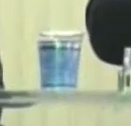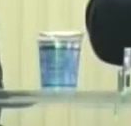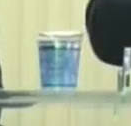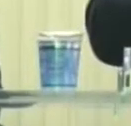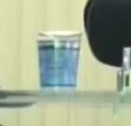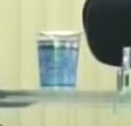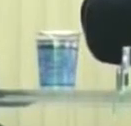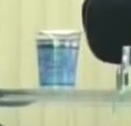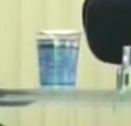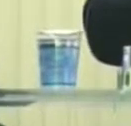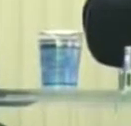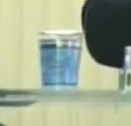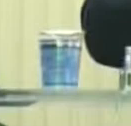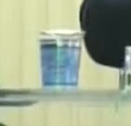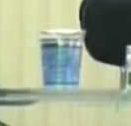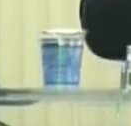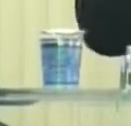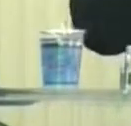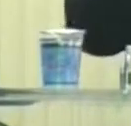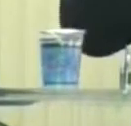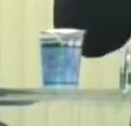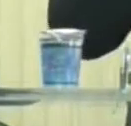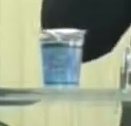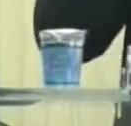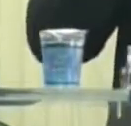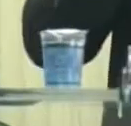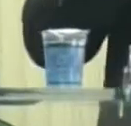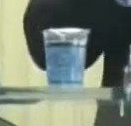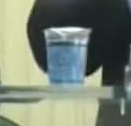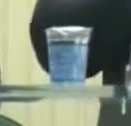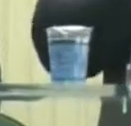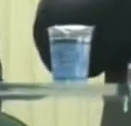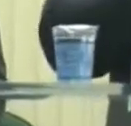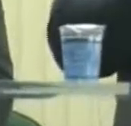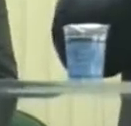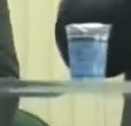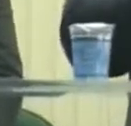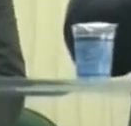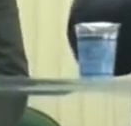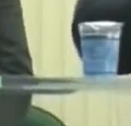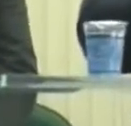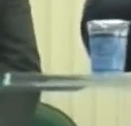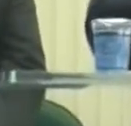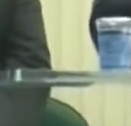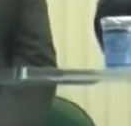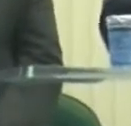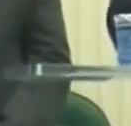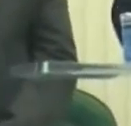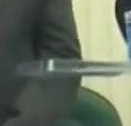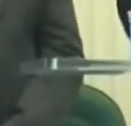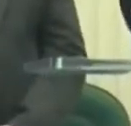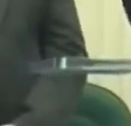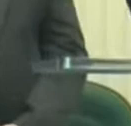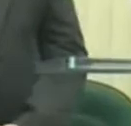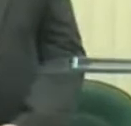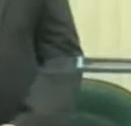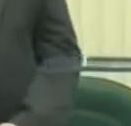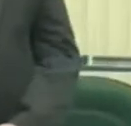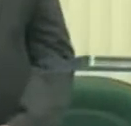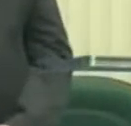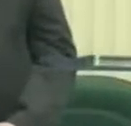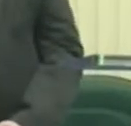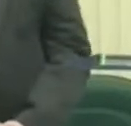Eu quando era presidente do conselho de torpecentes aqui em Criciúma e fui por longos anos